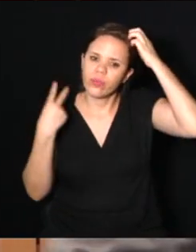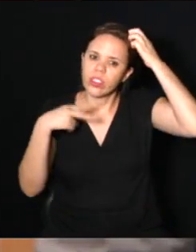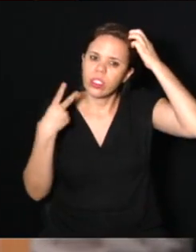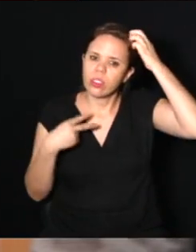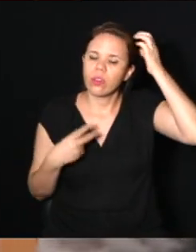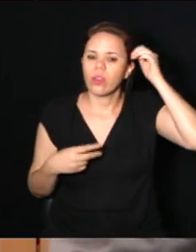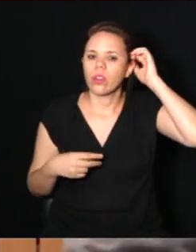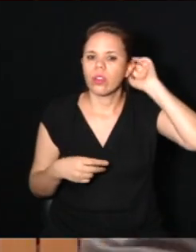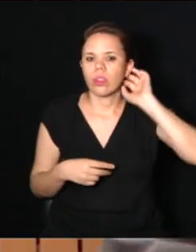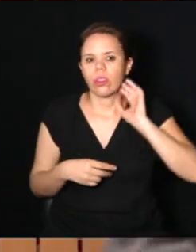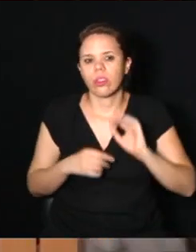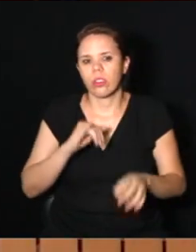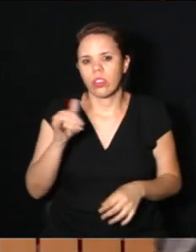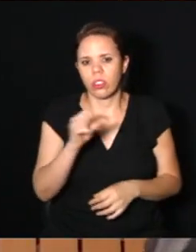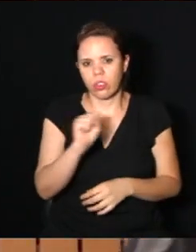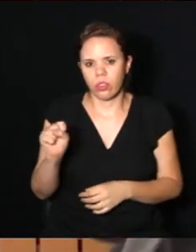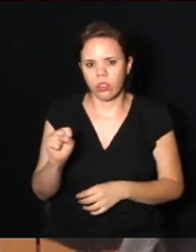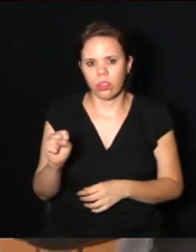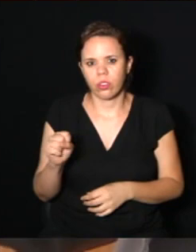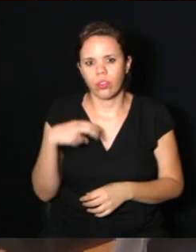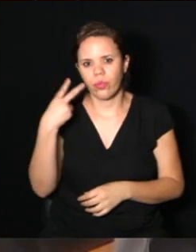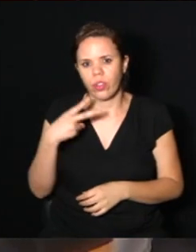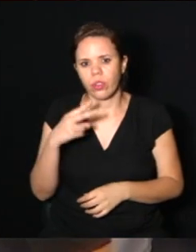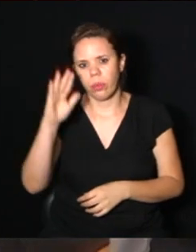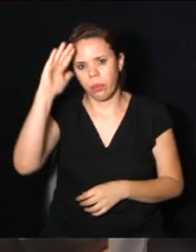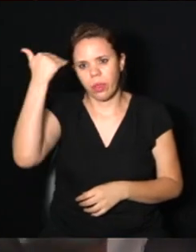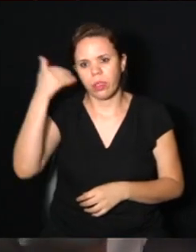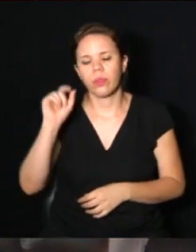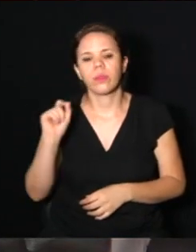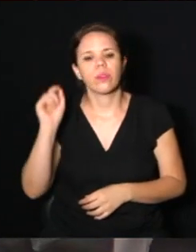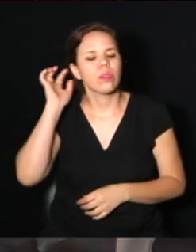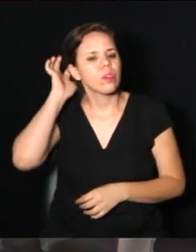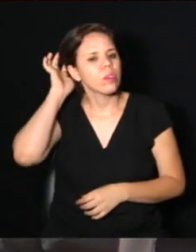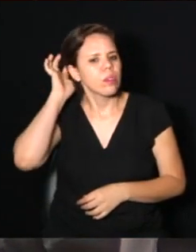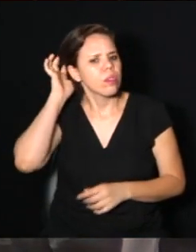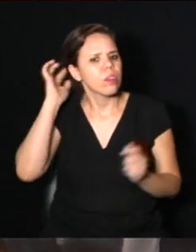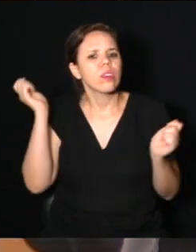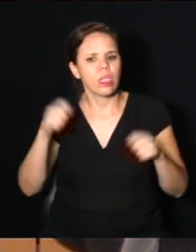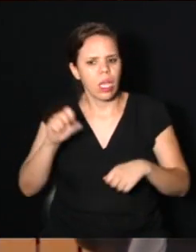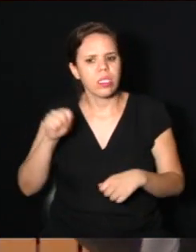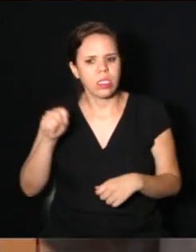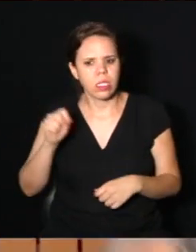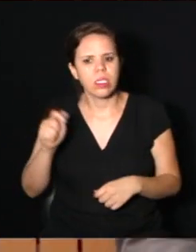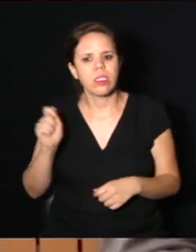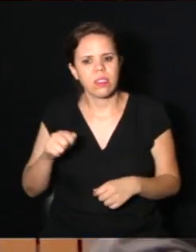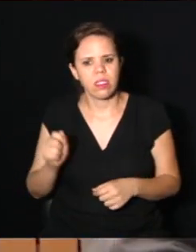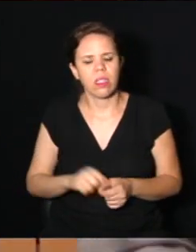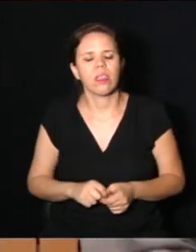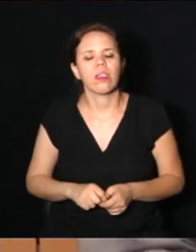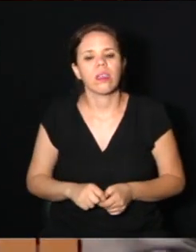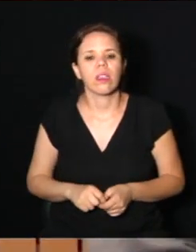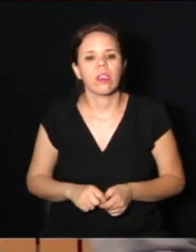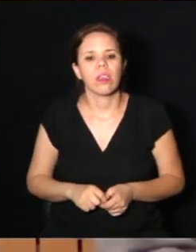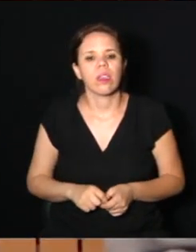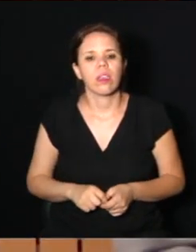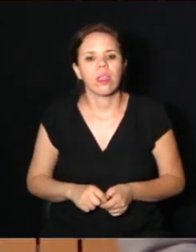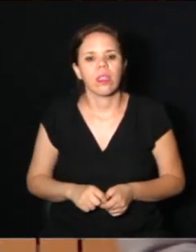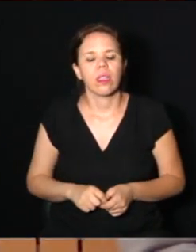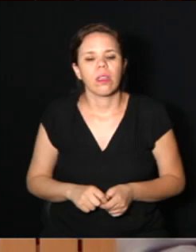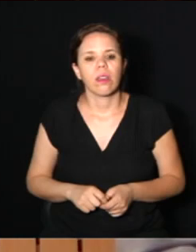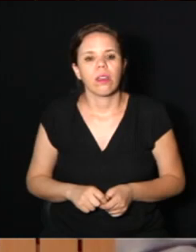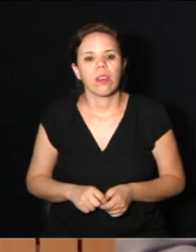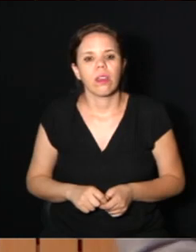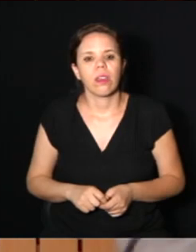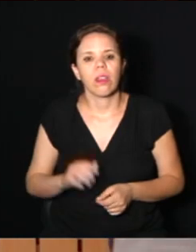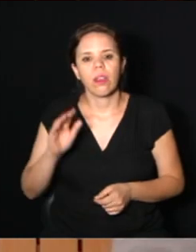vereador Jota Silva e do vereador Pedro Torinho. Acho que dá para a gente, sim, fazer embora o